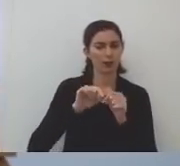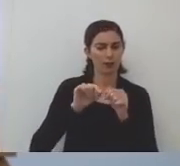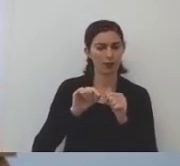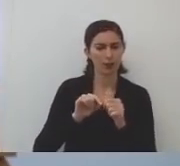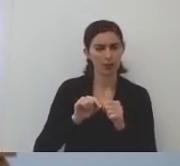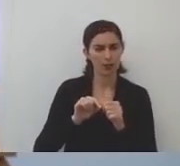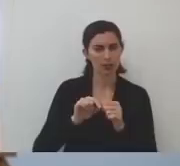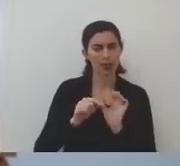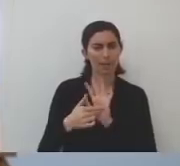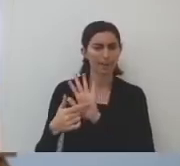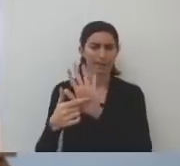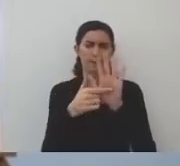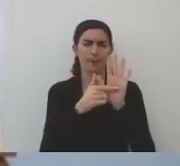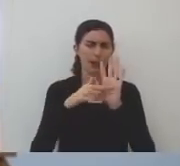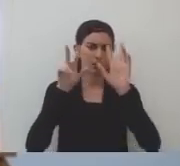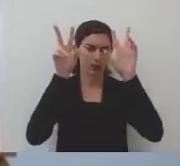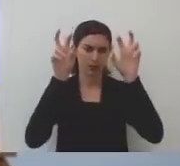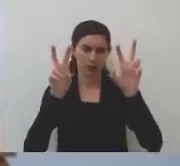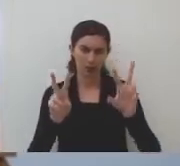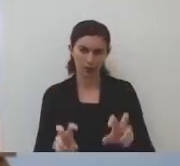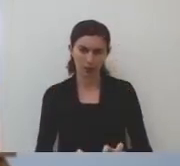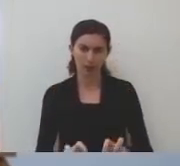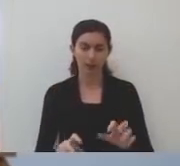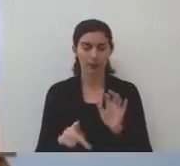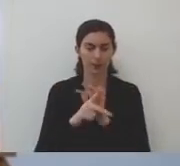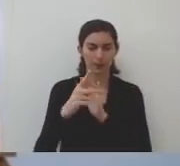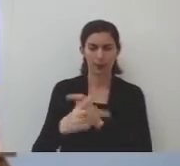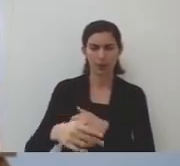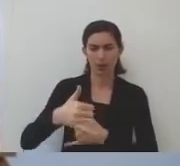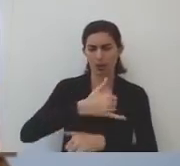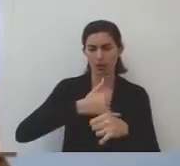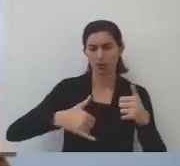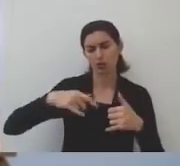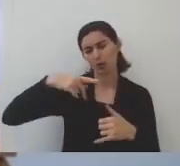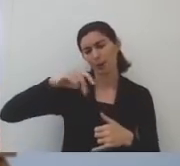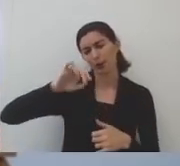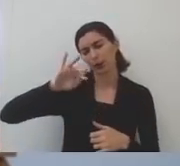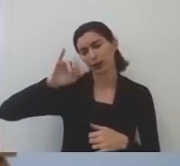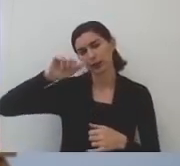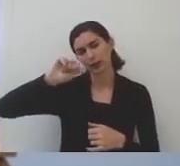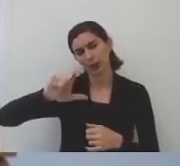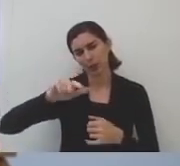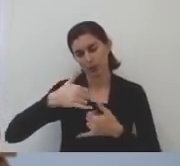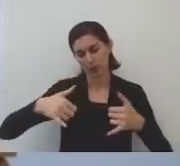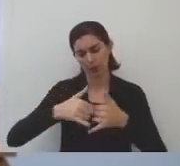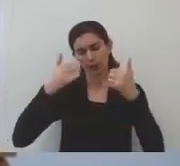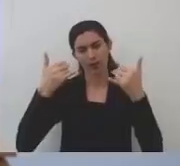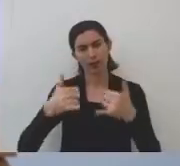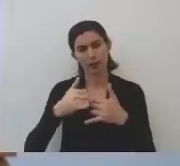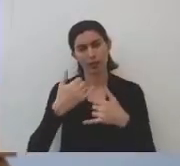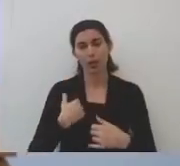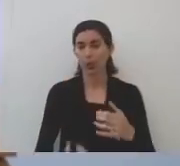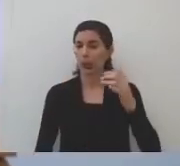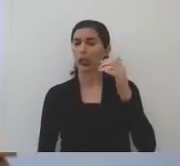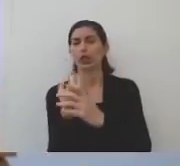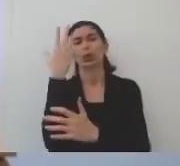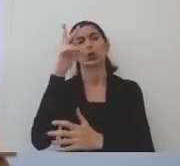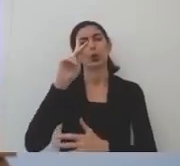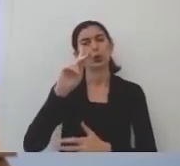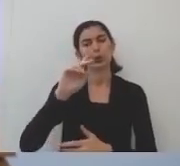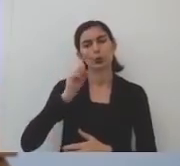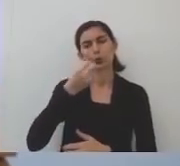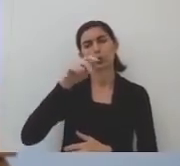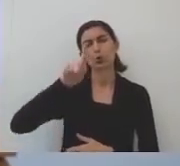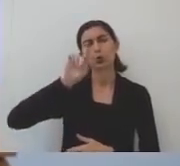a fim de apresentar o conteúdo relativo à energia potencial elétrica, ele criou um super-herói. Né?